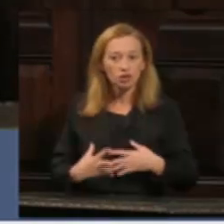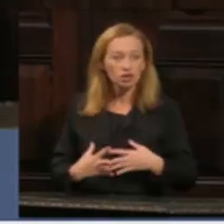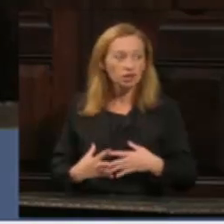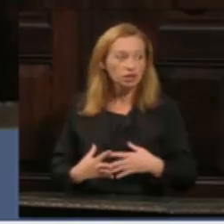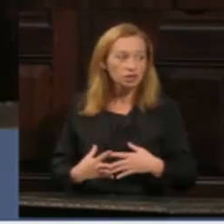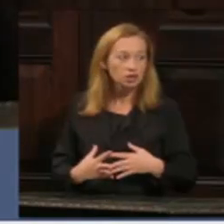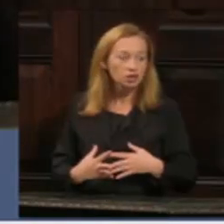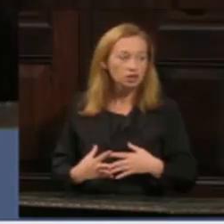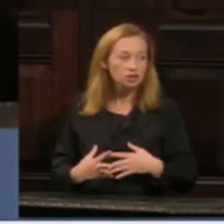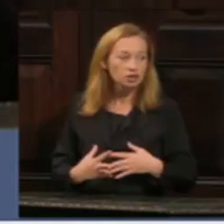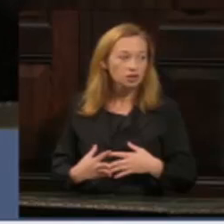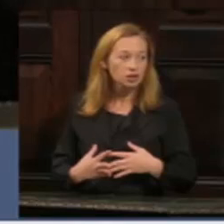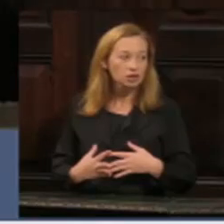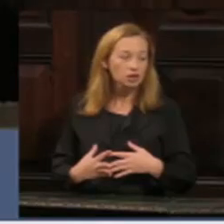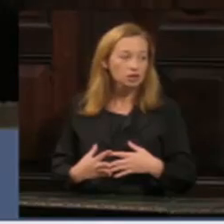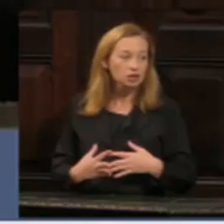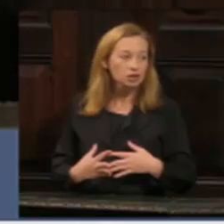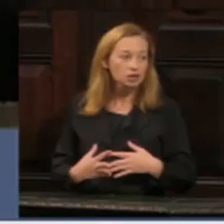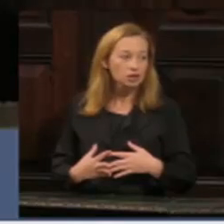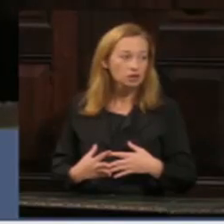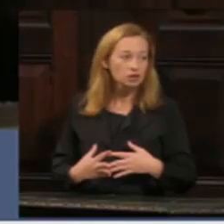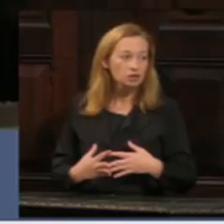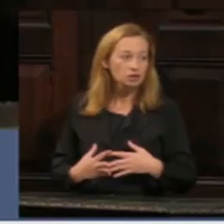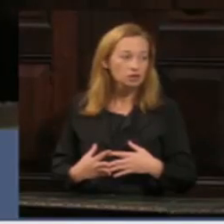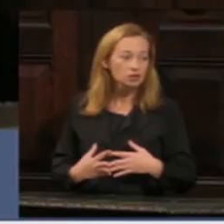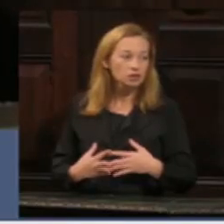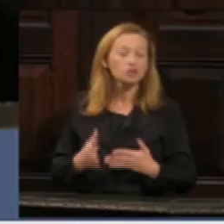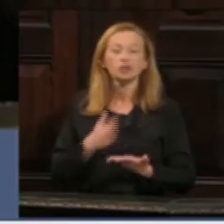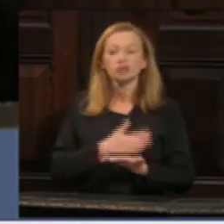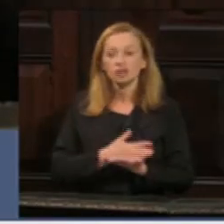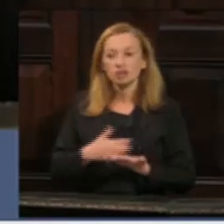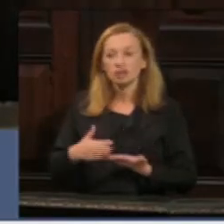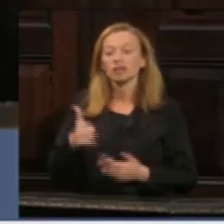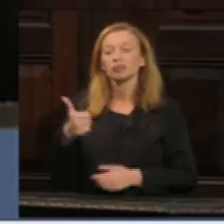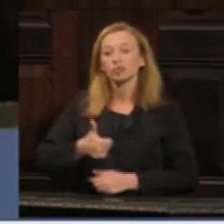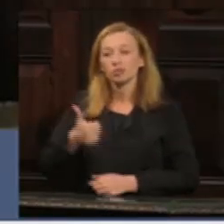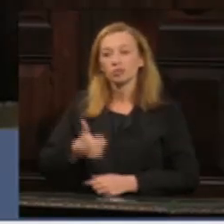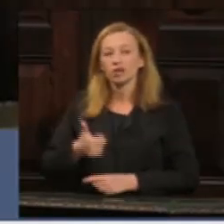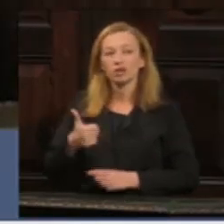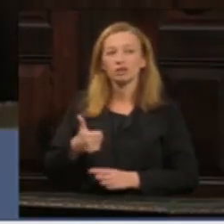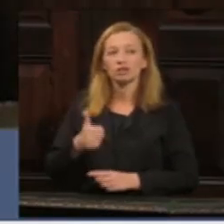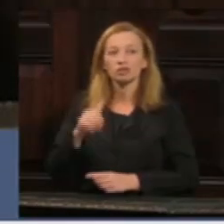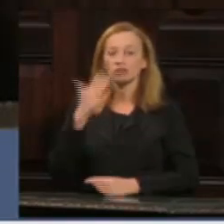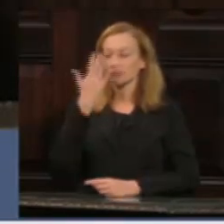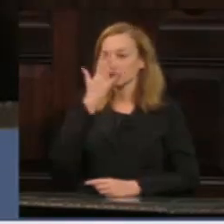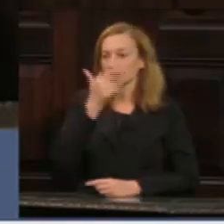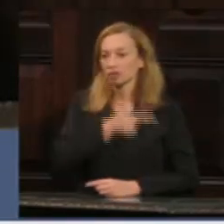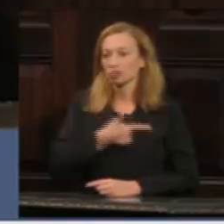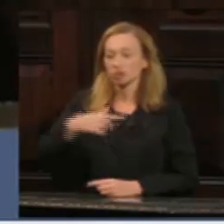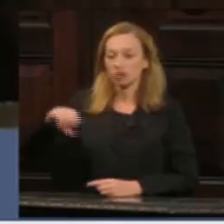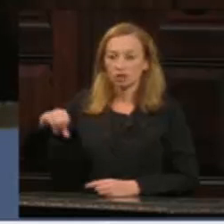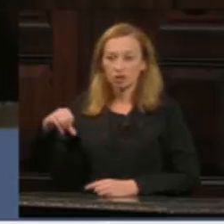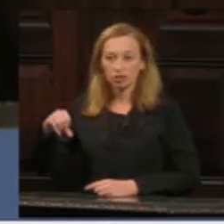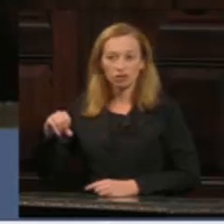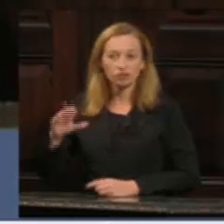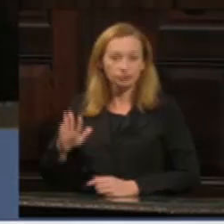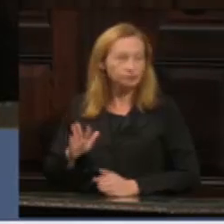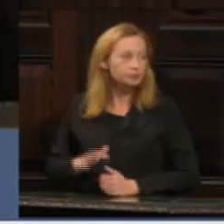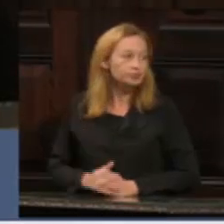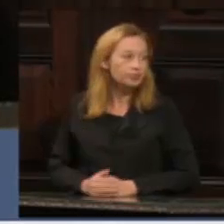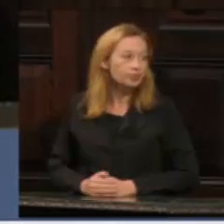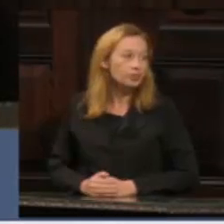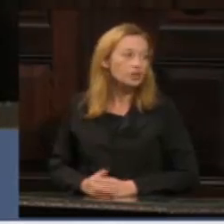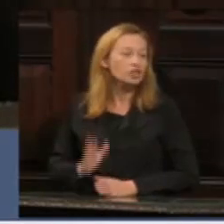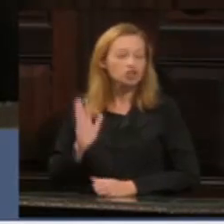a iniciar-se em 1º de fevereiro de 2019. Por via de consequência,